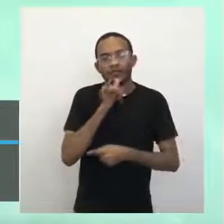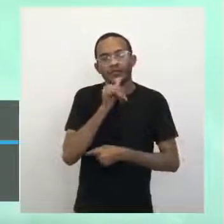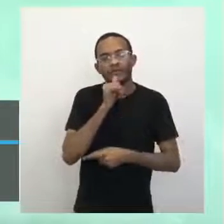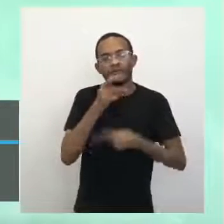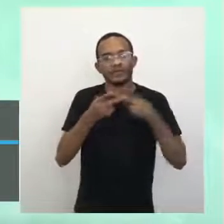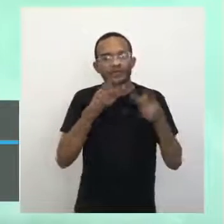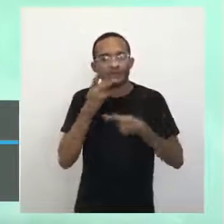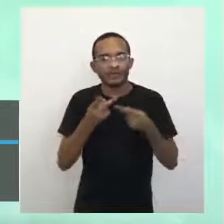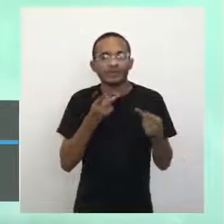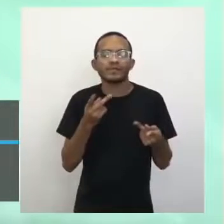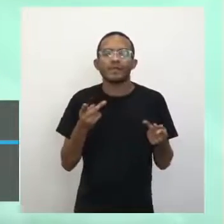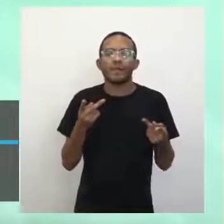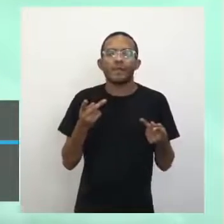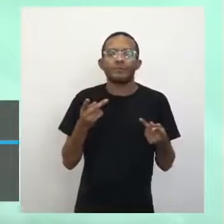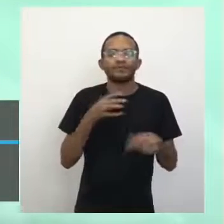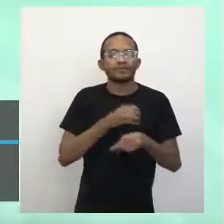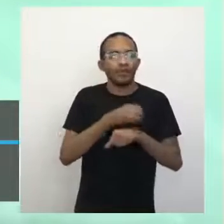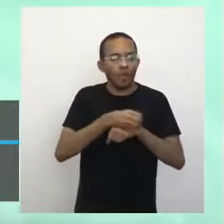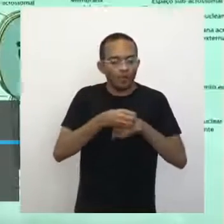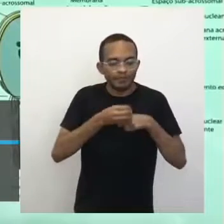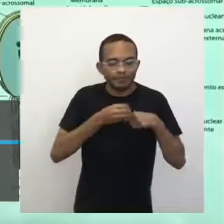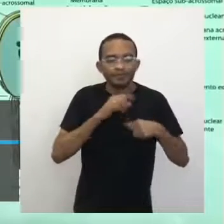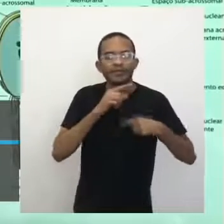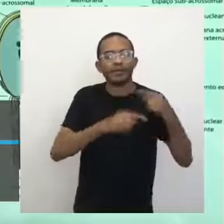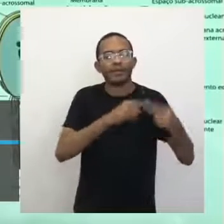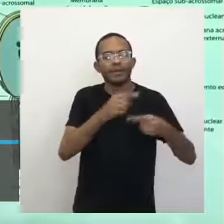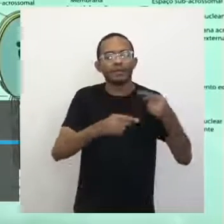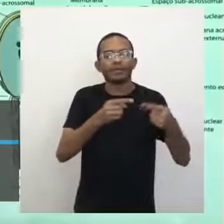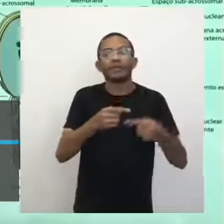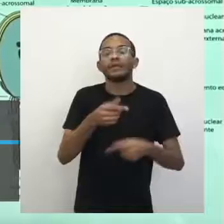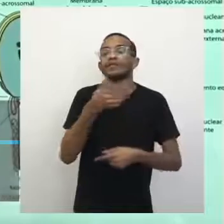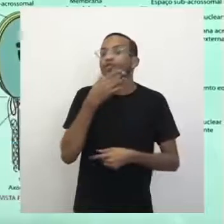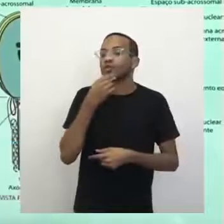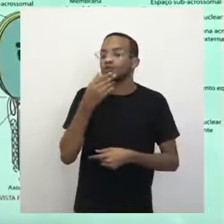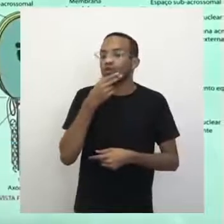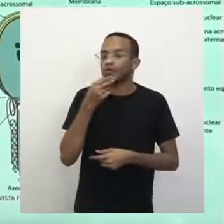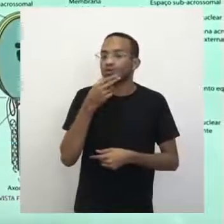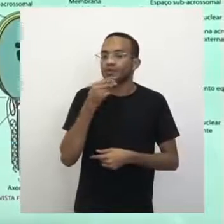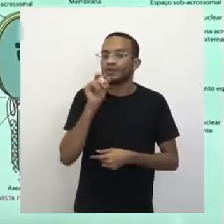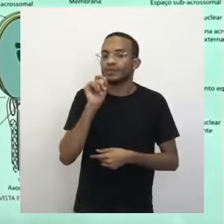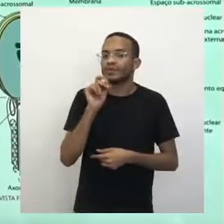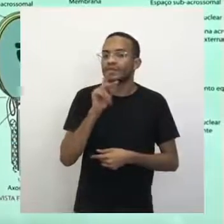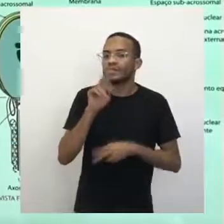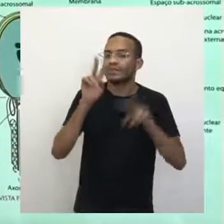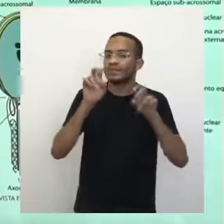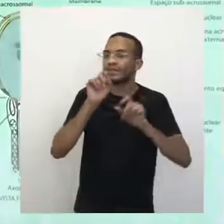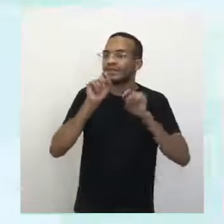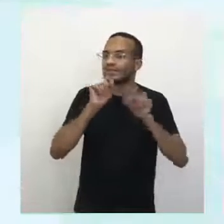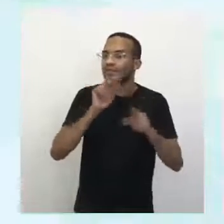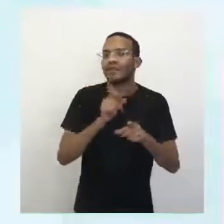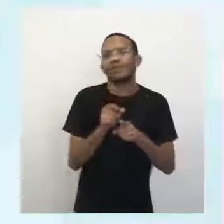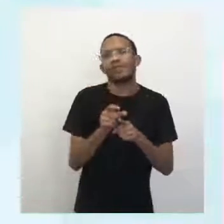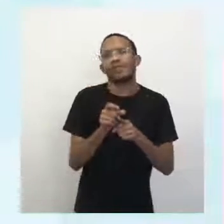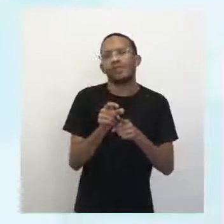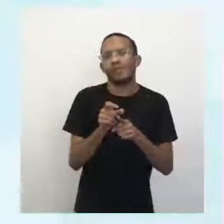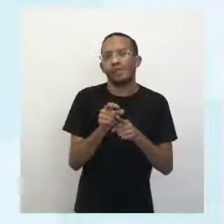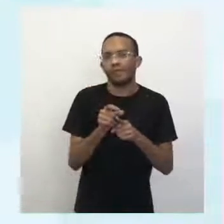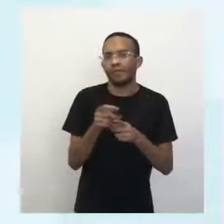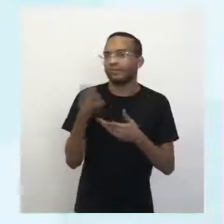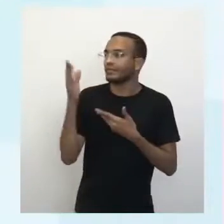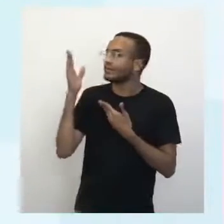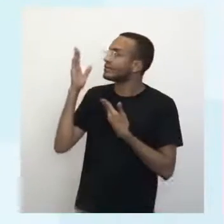falando de célula reprodutora masculina, eu estou falando de espermatozoide, olha